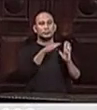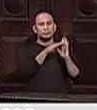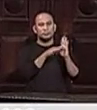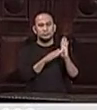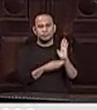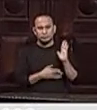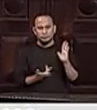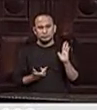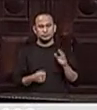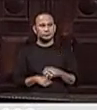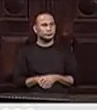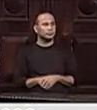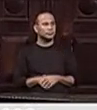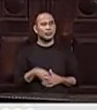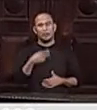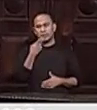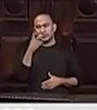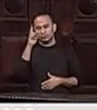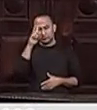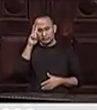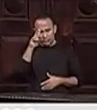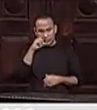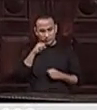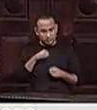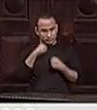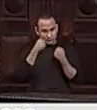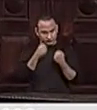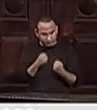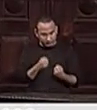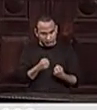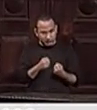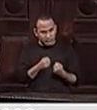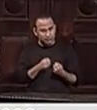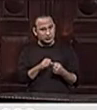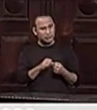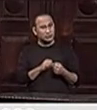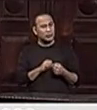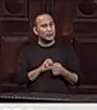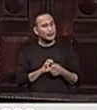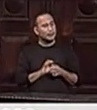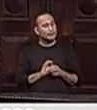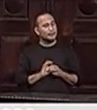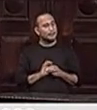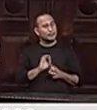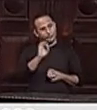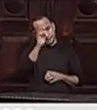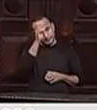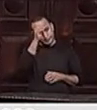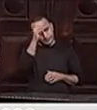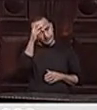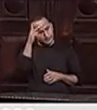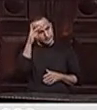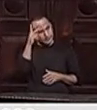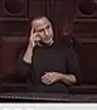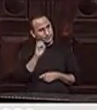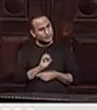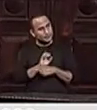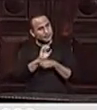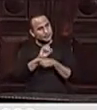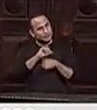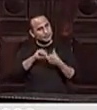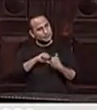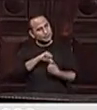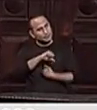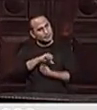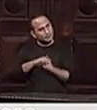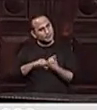lançamento. E também gostaria de alertar o Poder Público Estadual sobre notícias que me preocuparam de uma possível mudança na